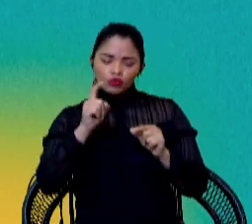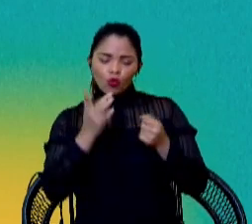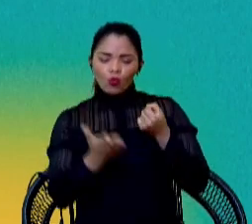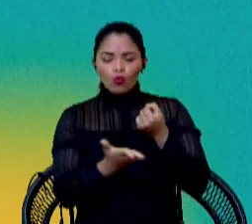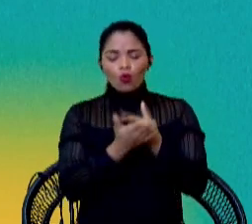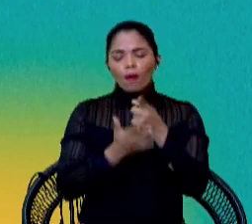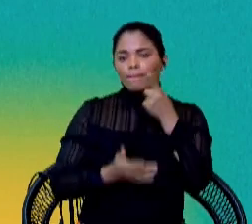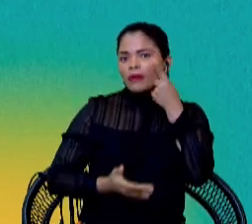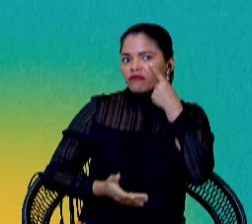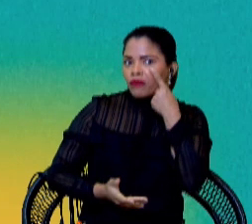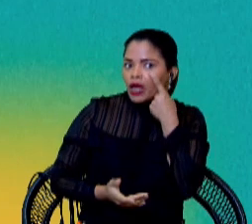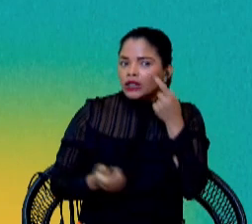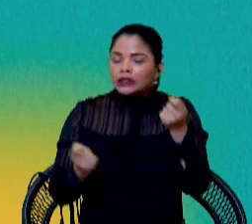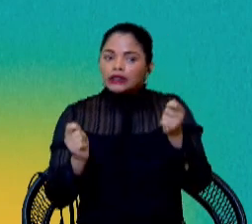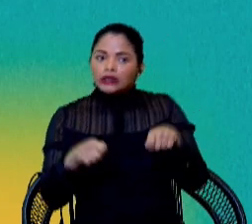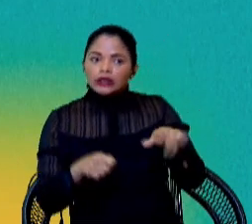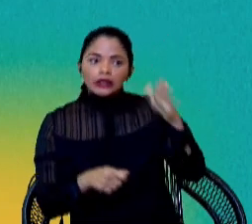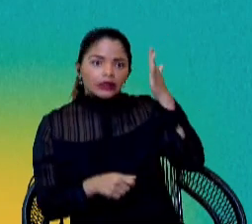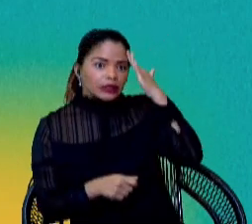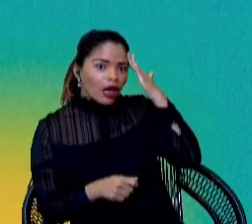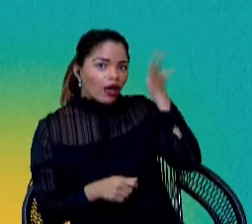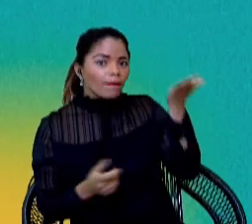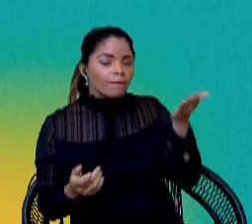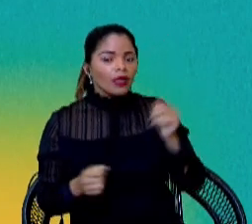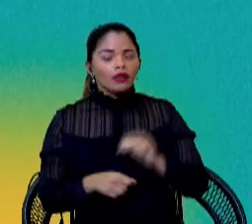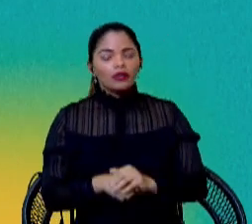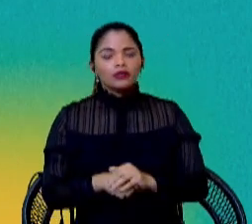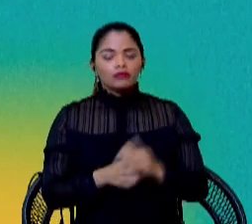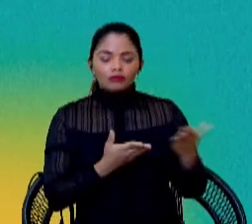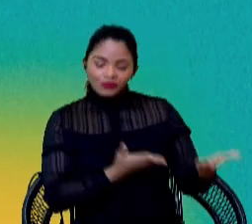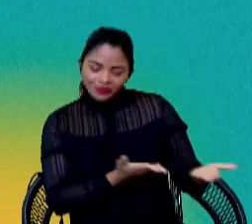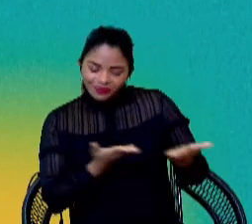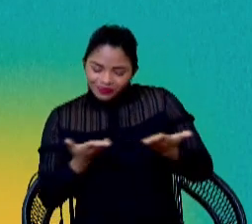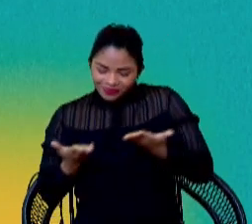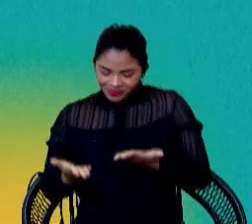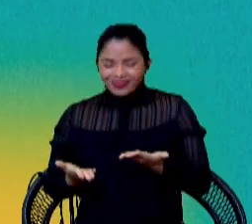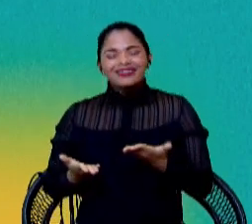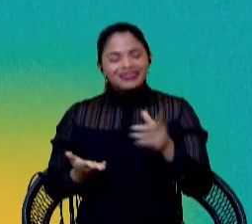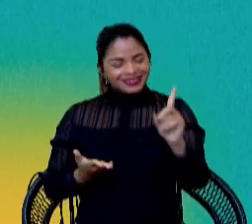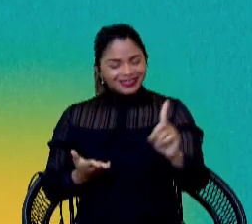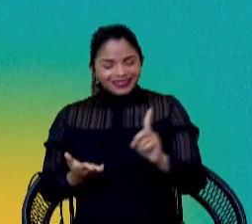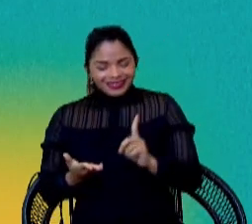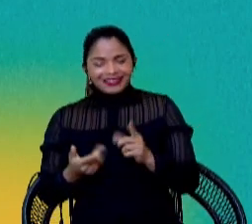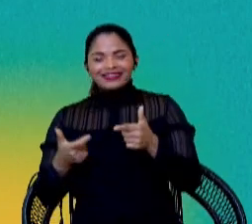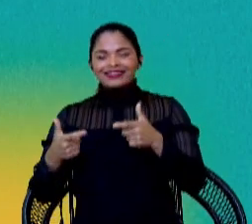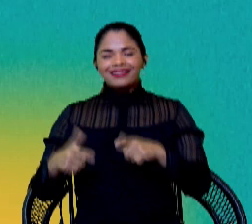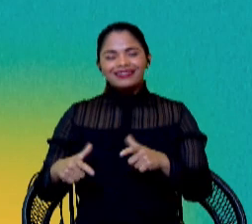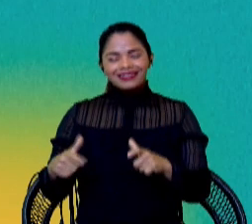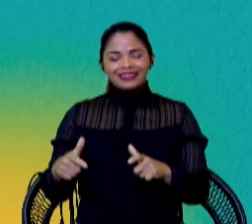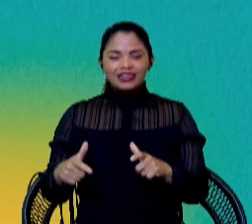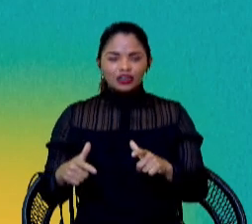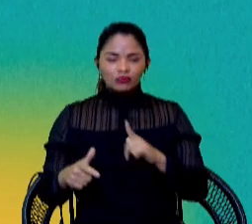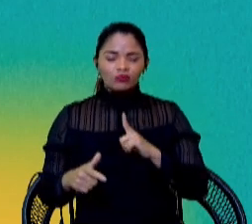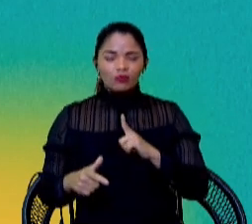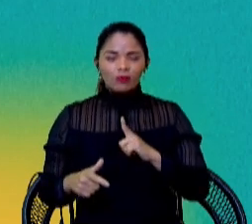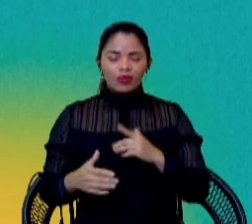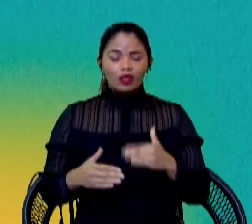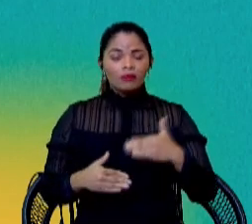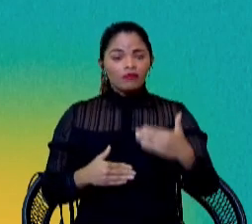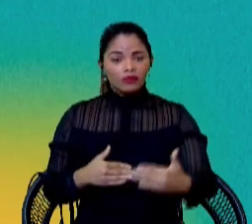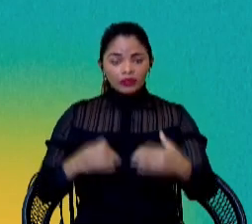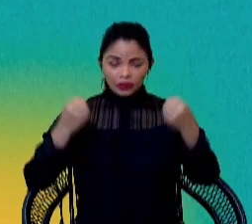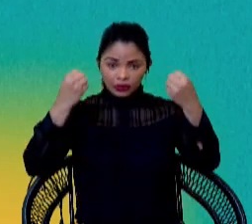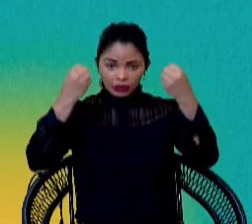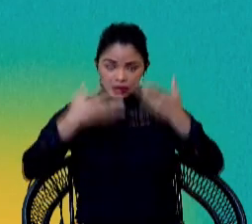compra, veja, confira, saiba mais, e eu trago essa pessoa para o meio ambiente. E a gente vai falar bastante dos ambientes mais para frente, onde a